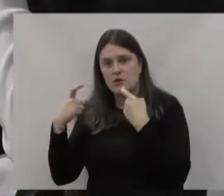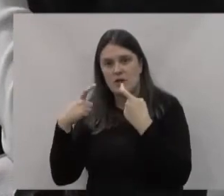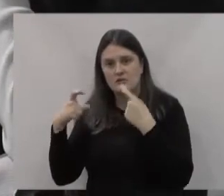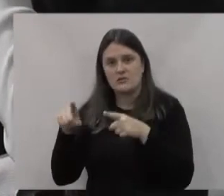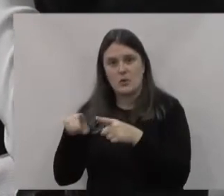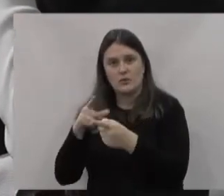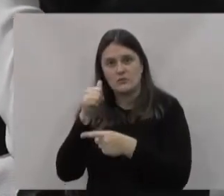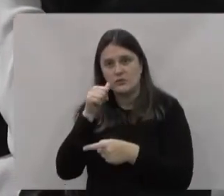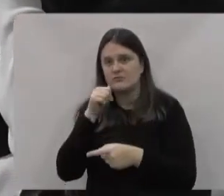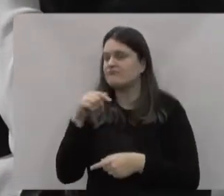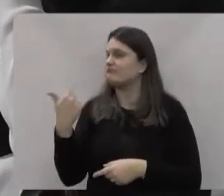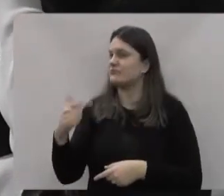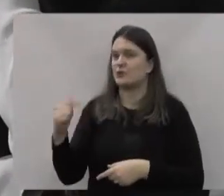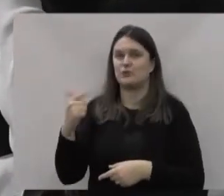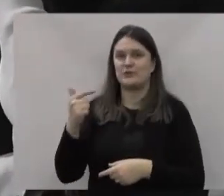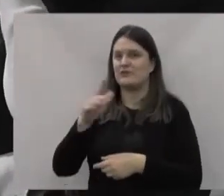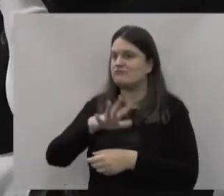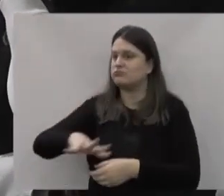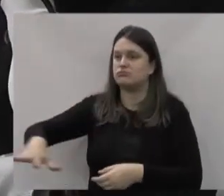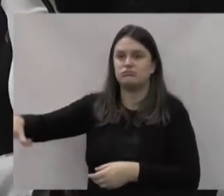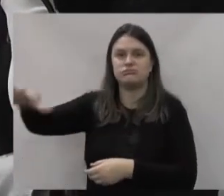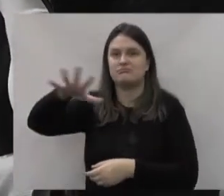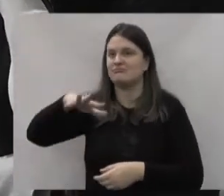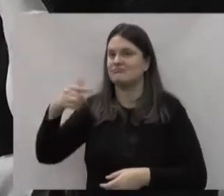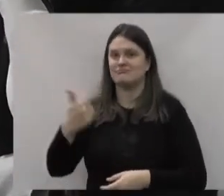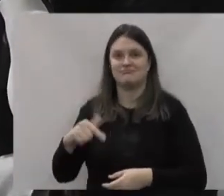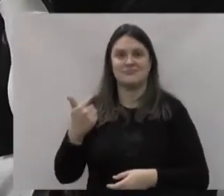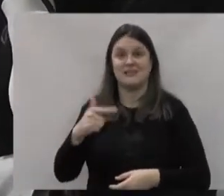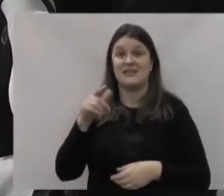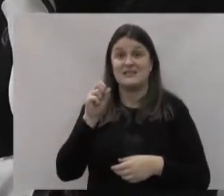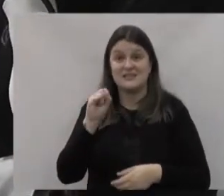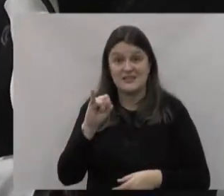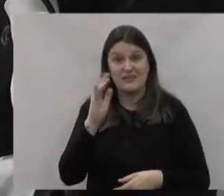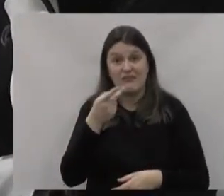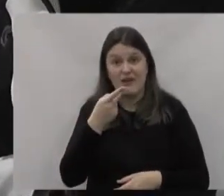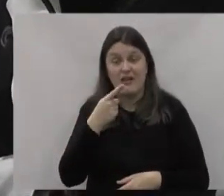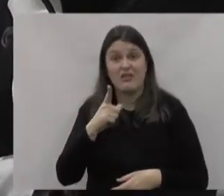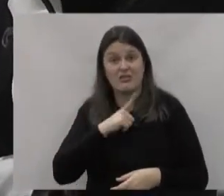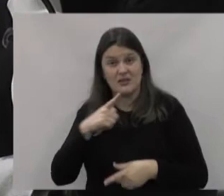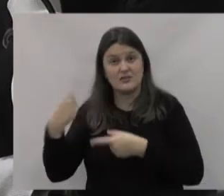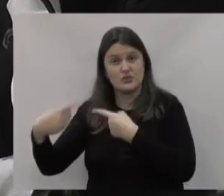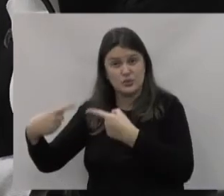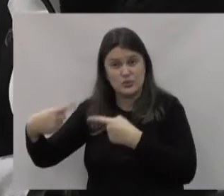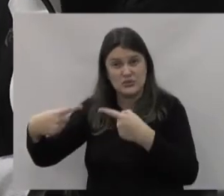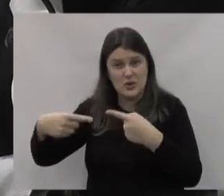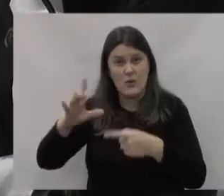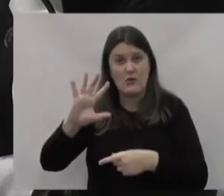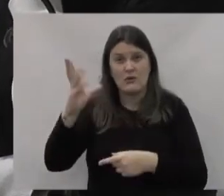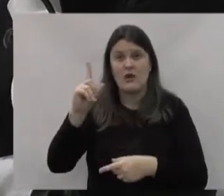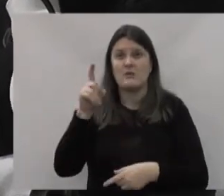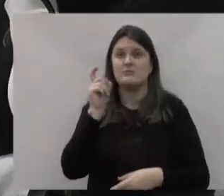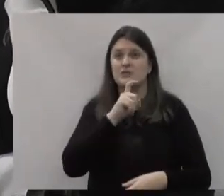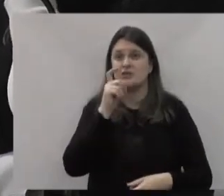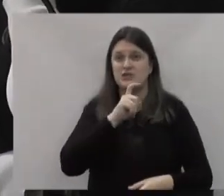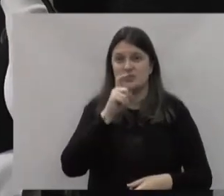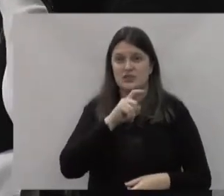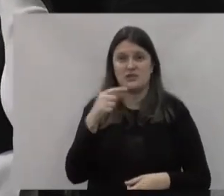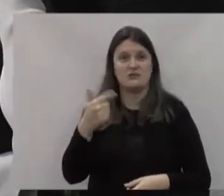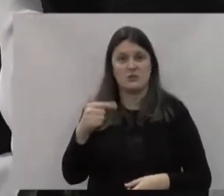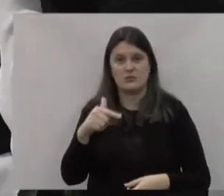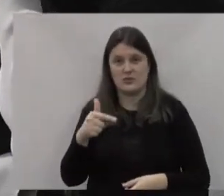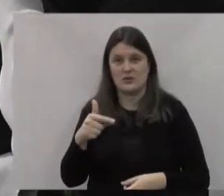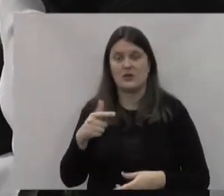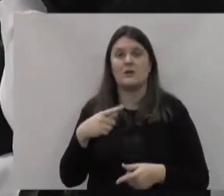tem aqui, não tem na comarca inteira. E se falarem que está tendo discussões para que isso aconteça, é mentira.